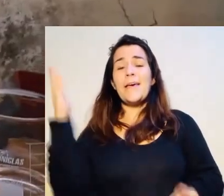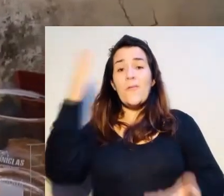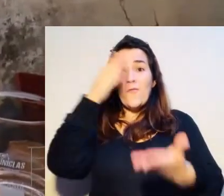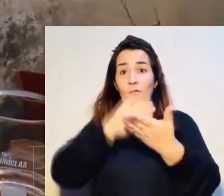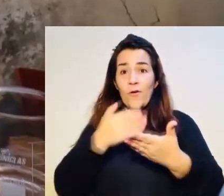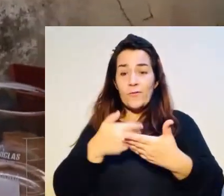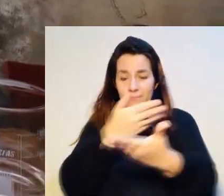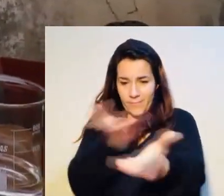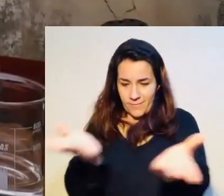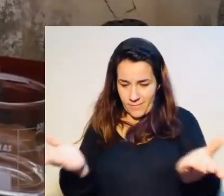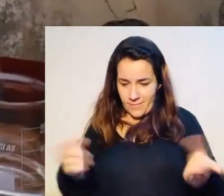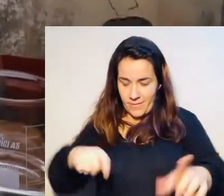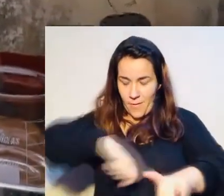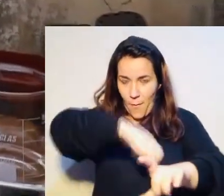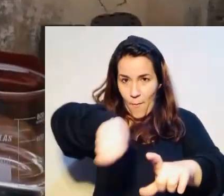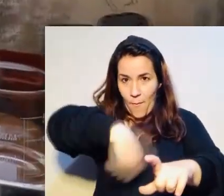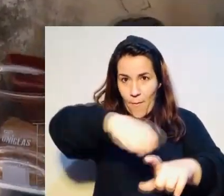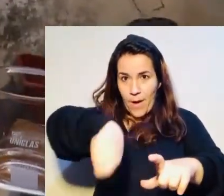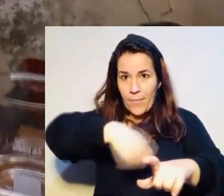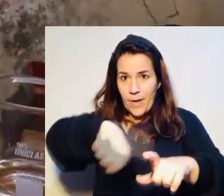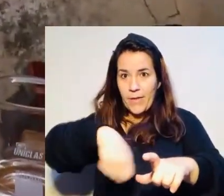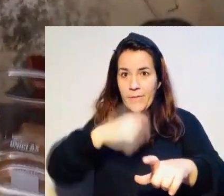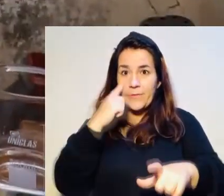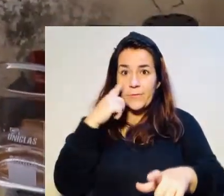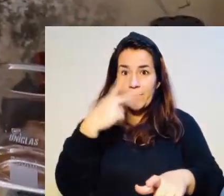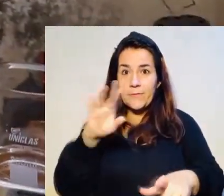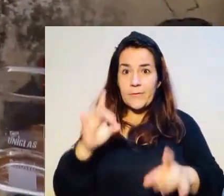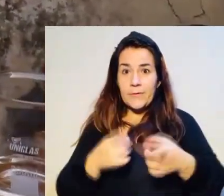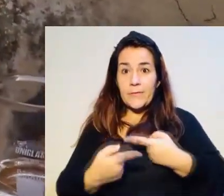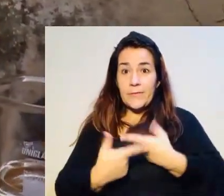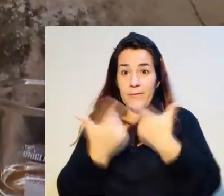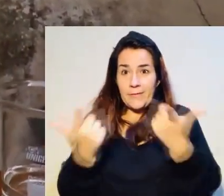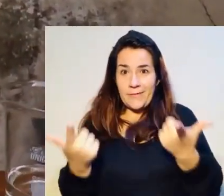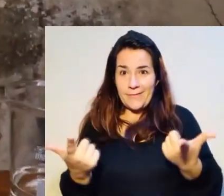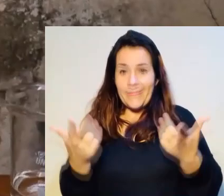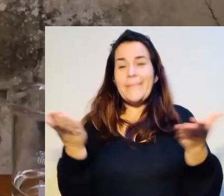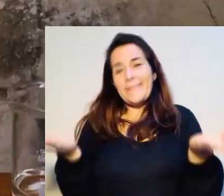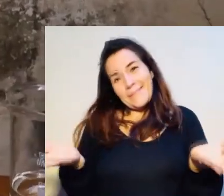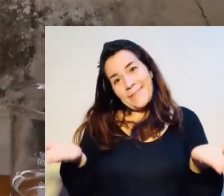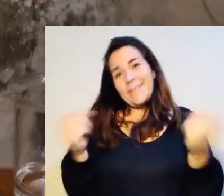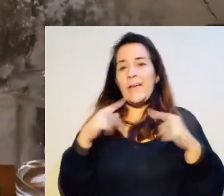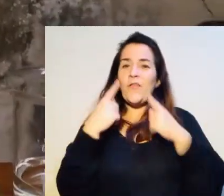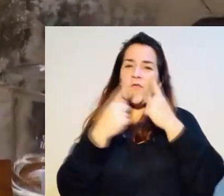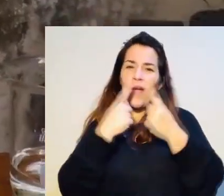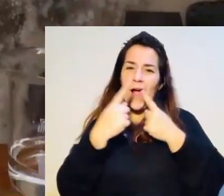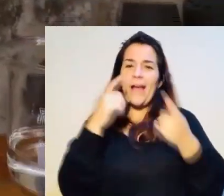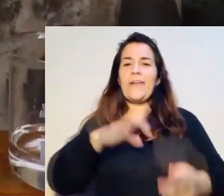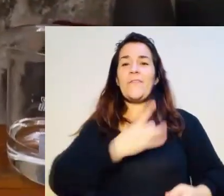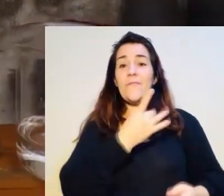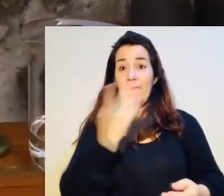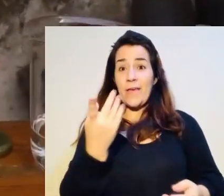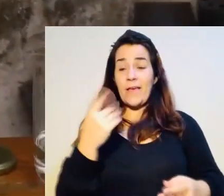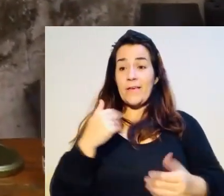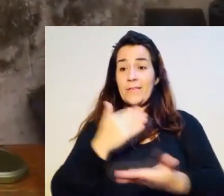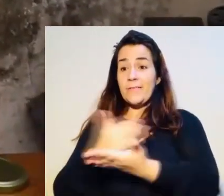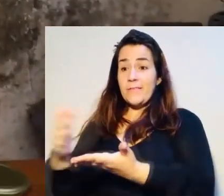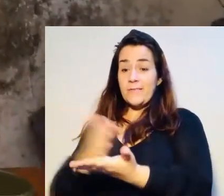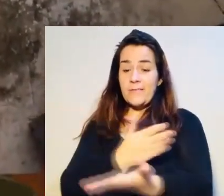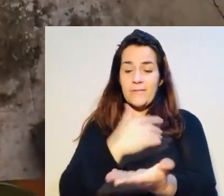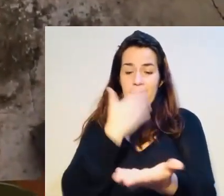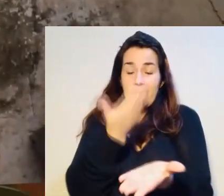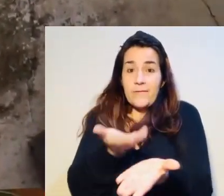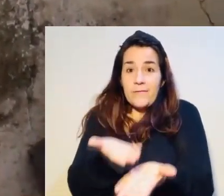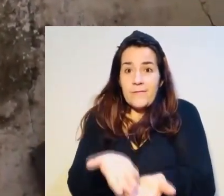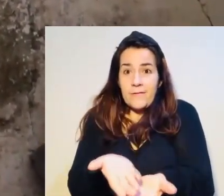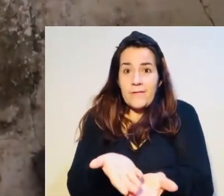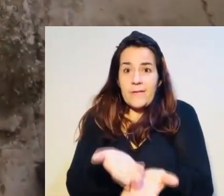E voltando aqui para o nosso preparo, que nem só de caos se vive, né? A gente separou